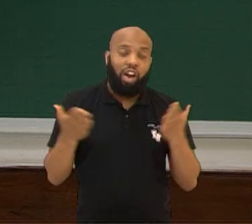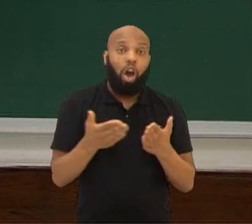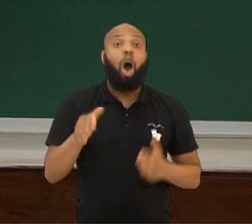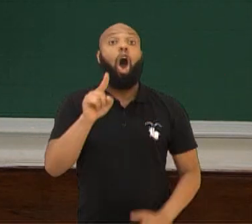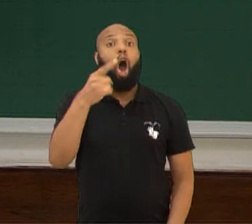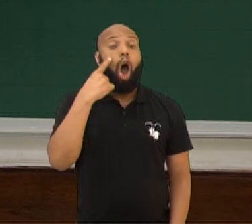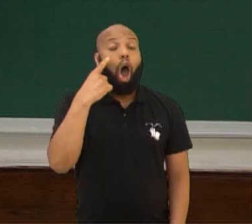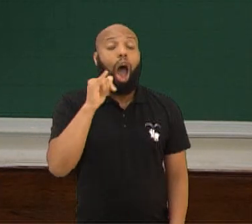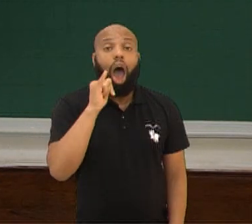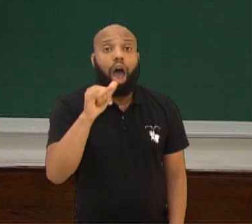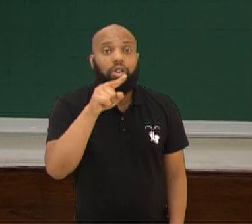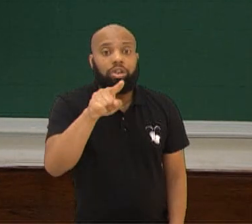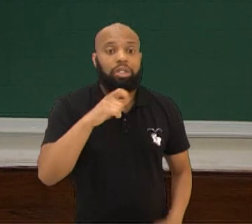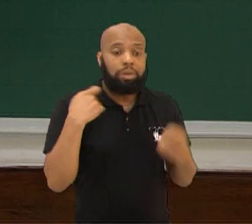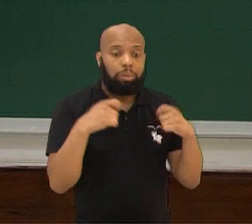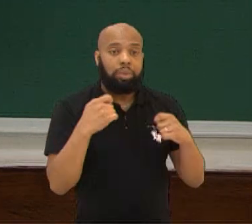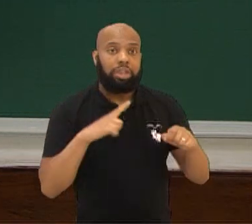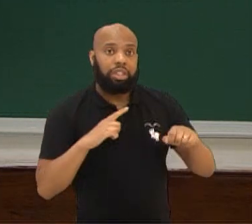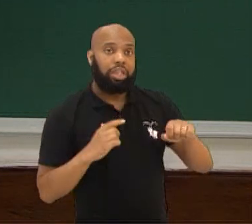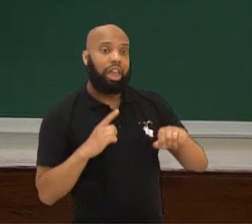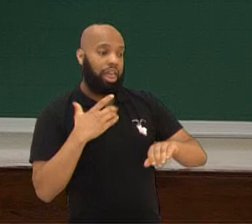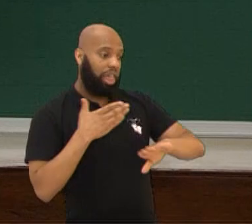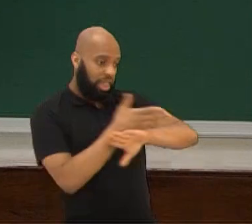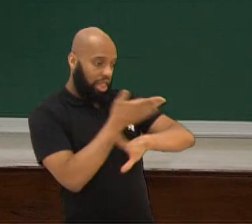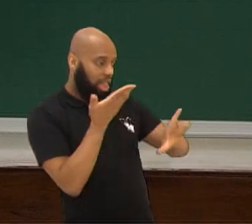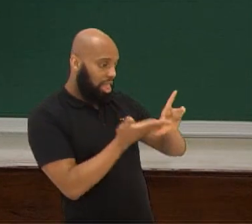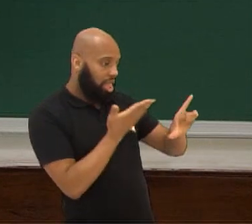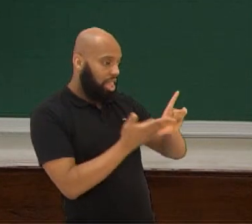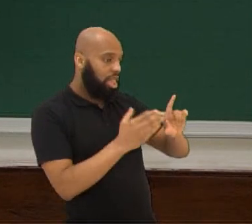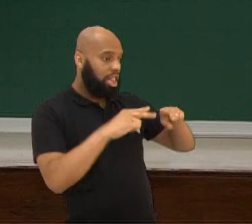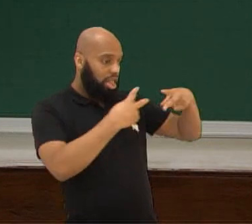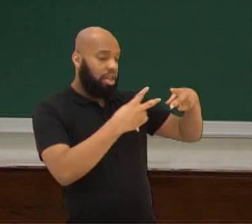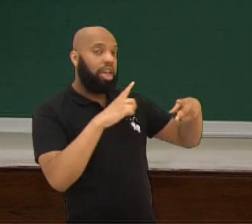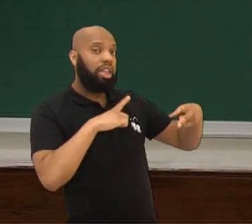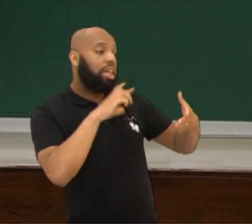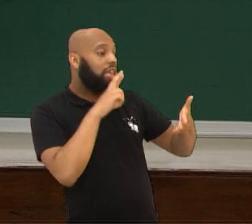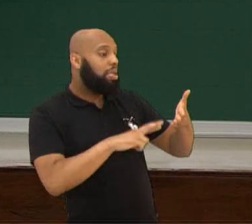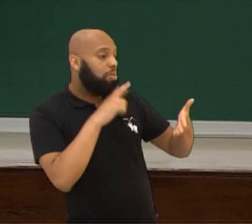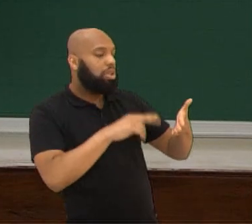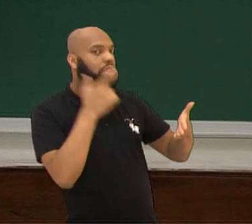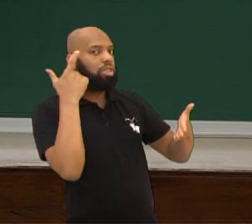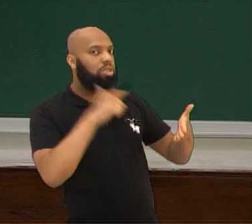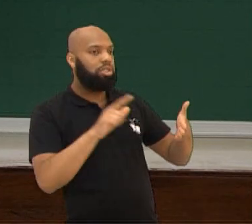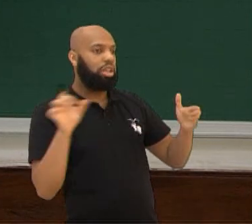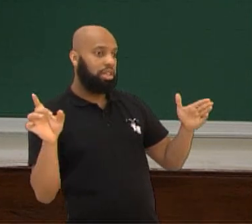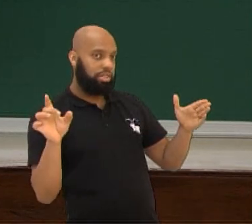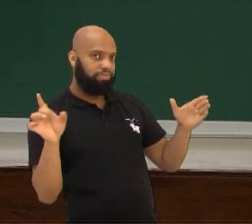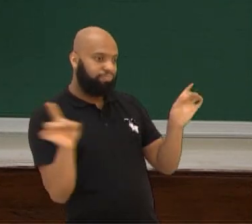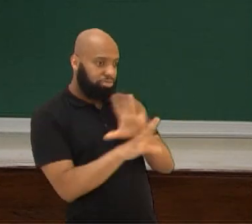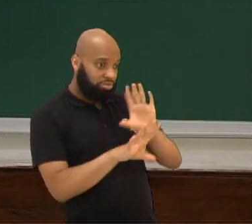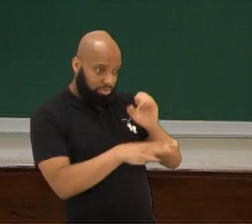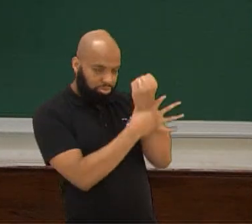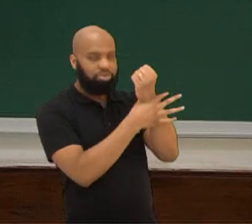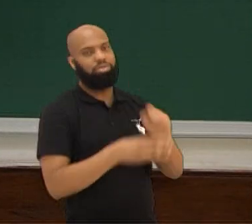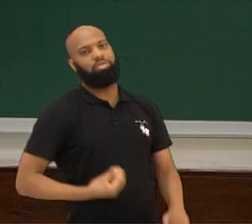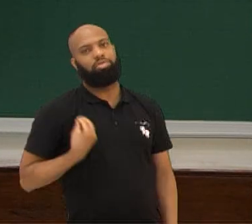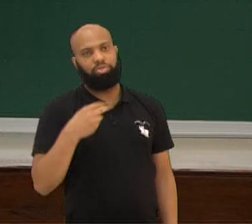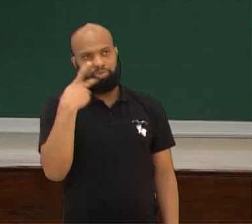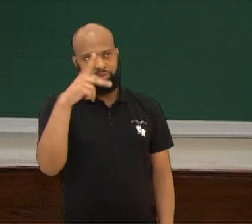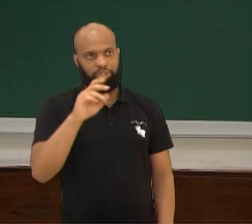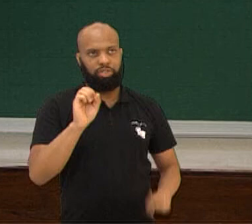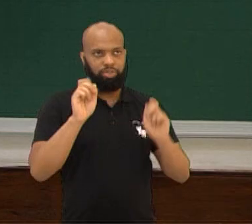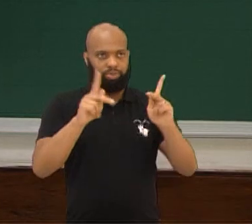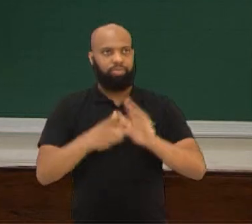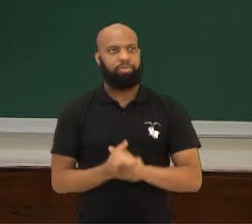lembrando que você precisa clicar lá nos exercícios para confirmar a sua presença no Google